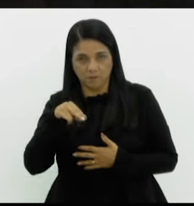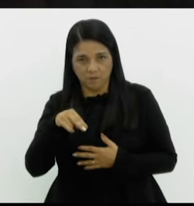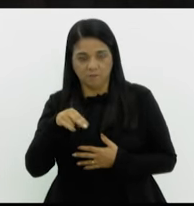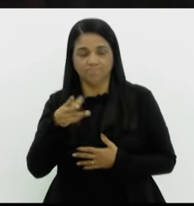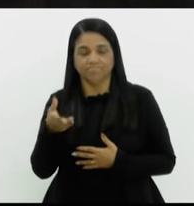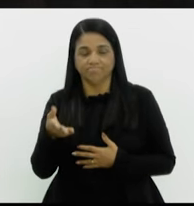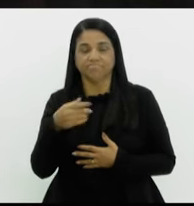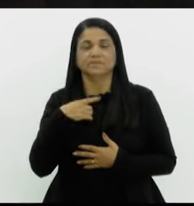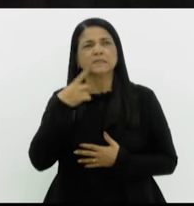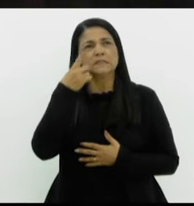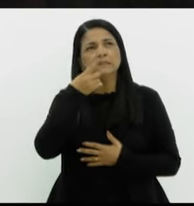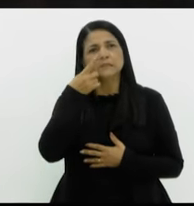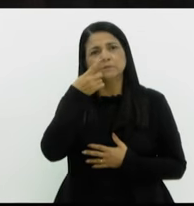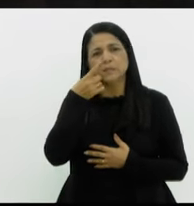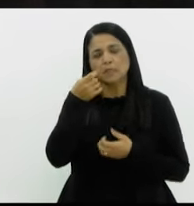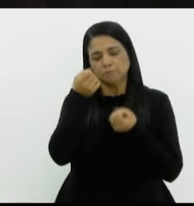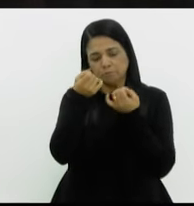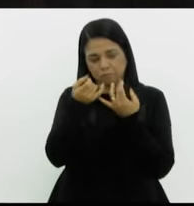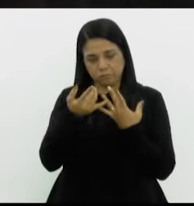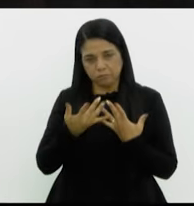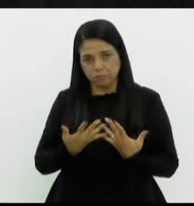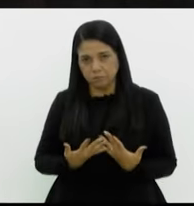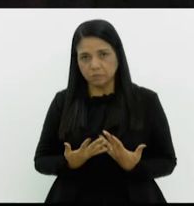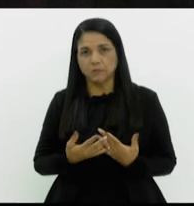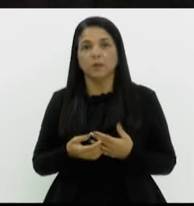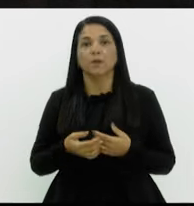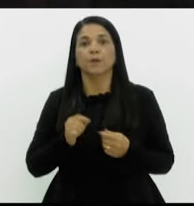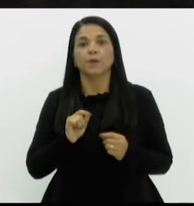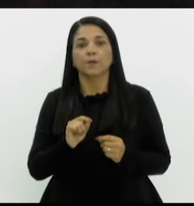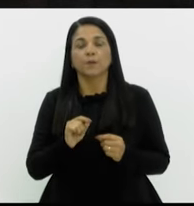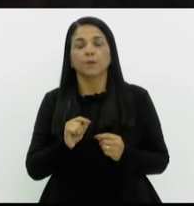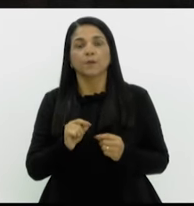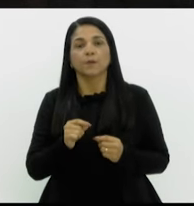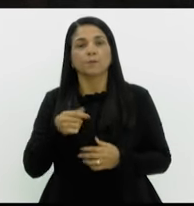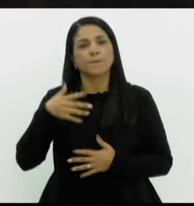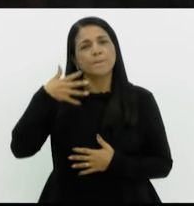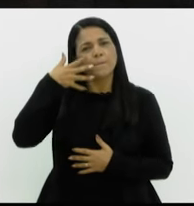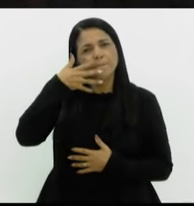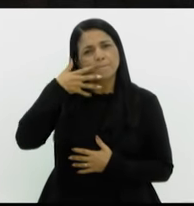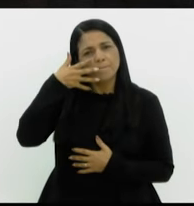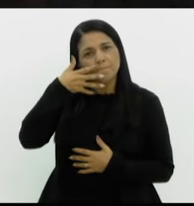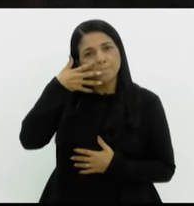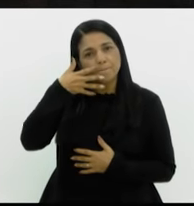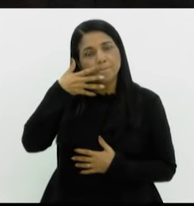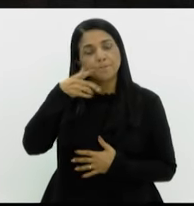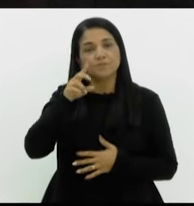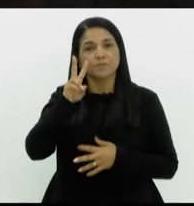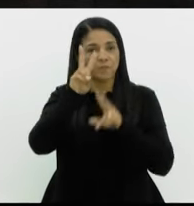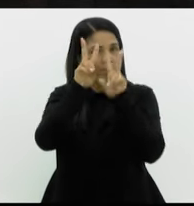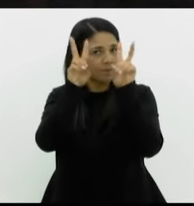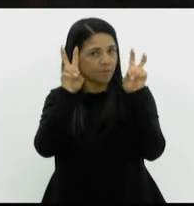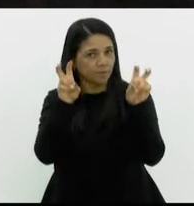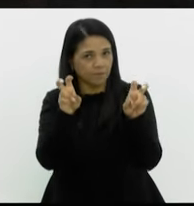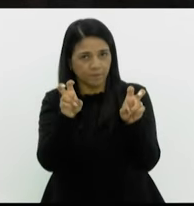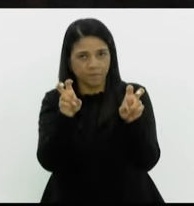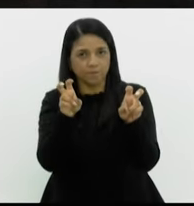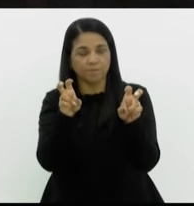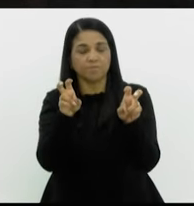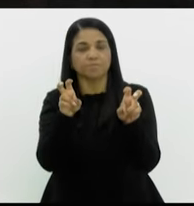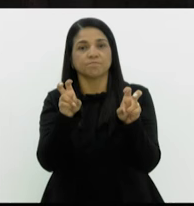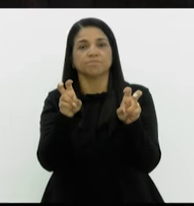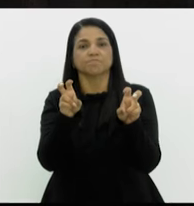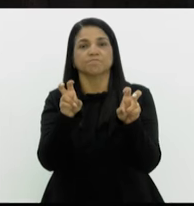Amorim colocou aqui, numa parte, que o tema que Vossa Excelência